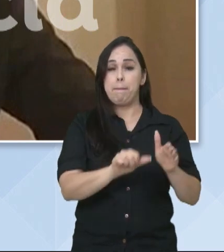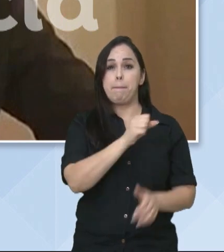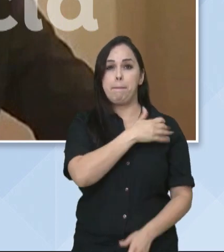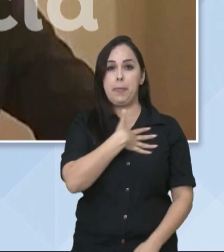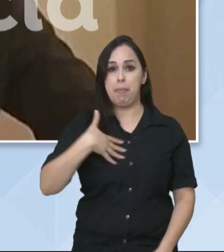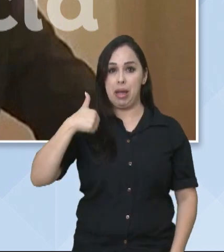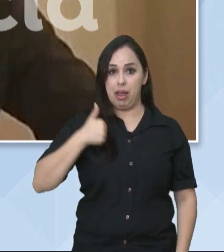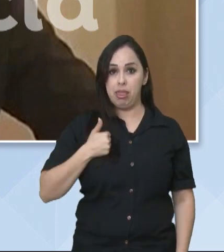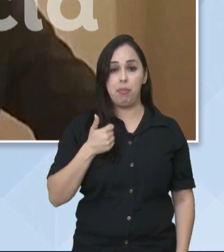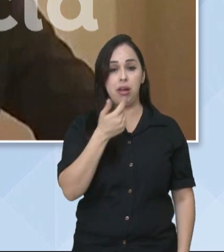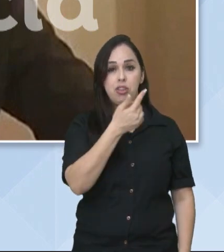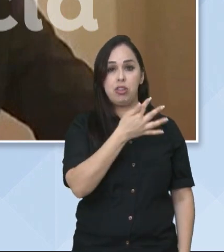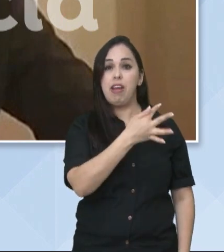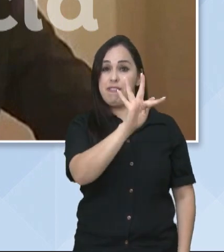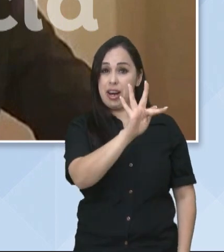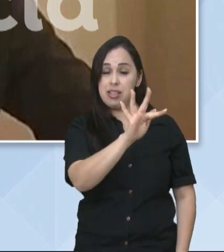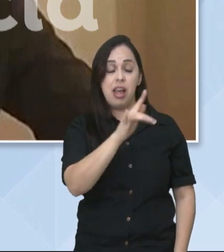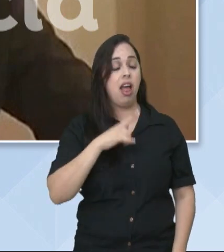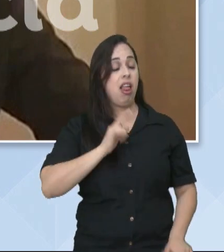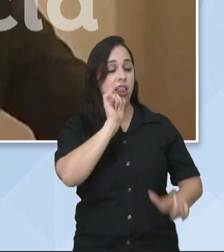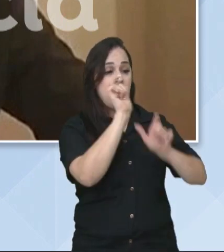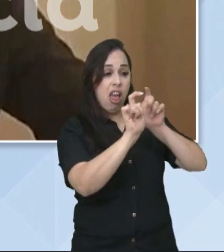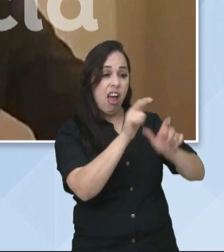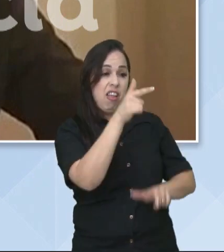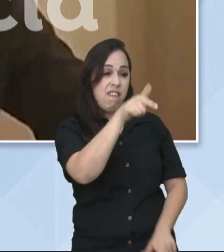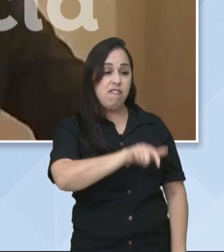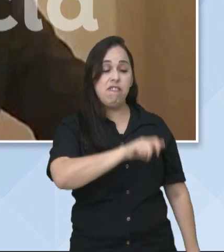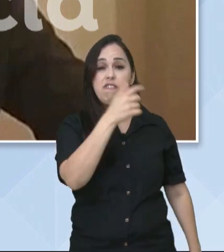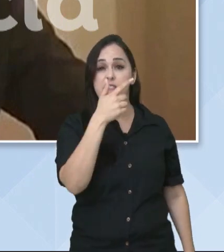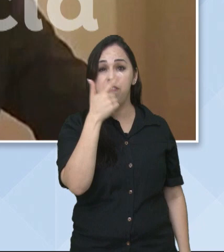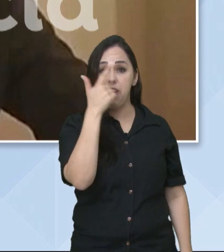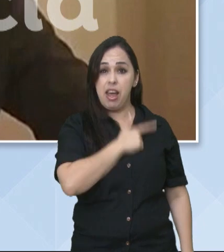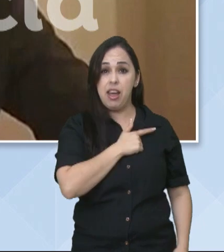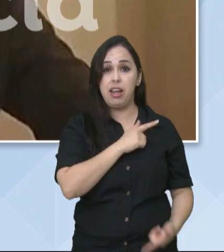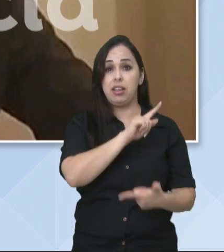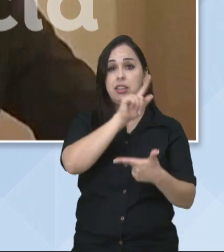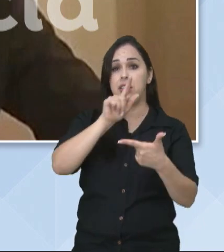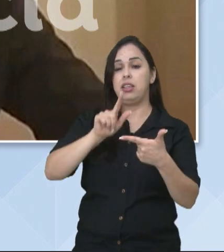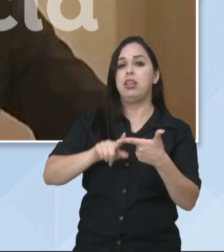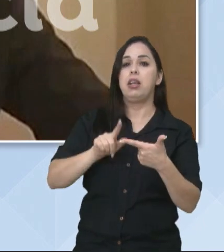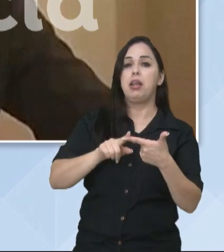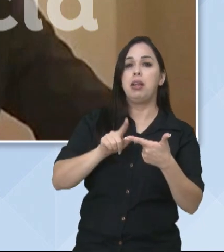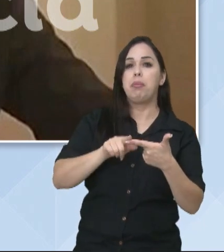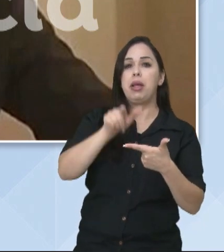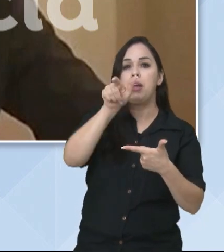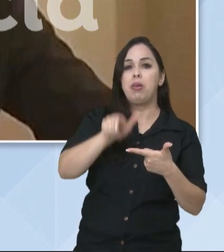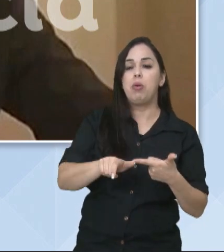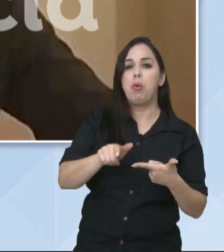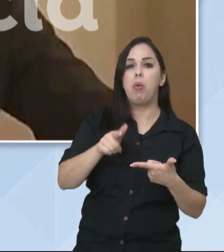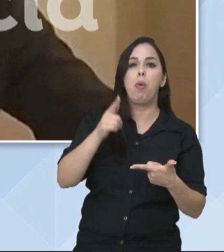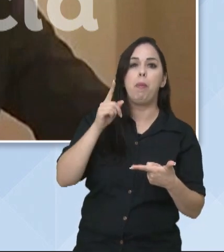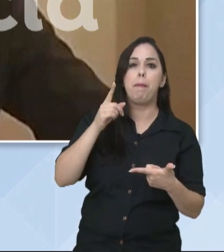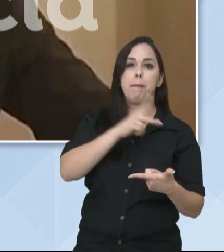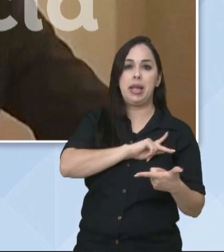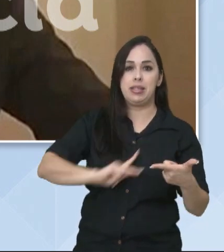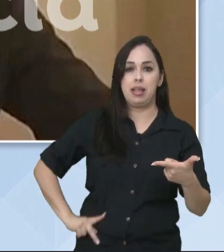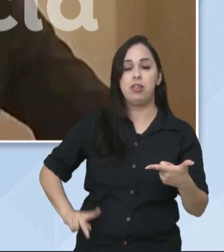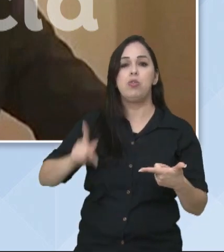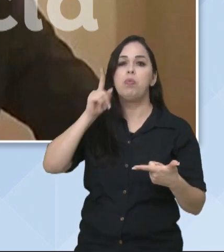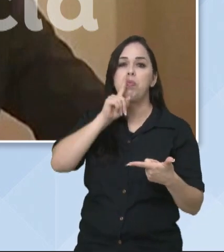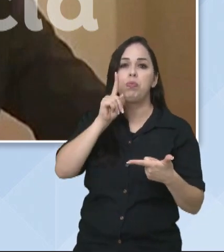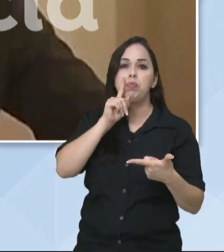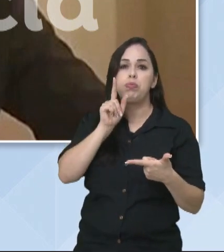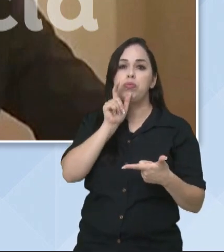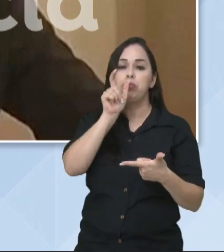Ele por várias vezes debochou do presidente dos Estados Unidos, Biden. Então, problemas com o presidente